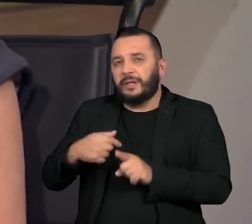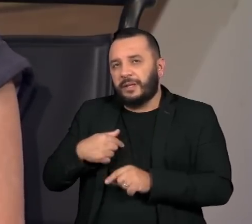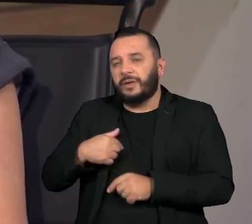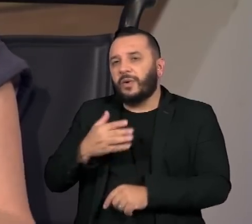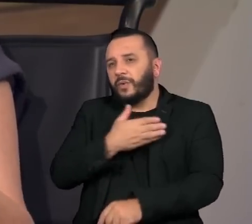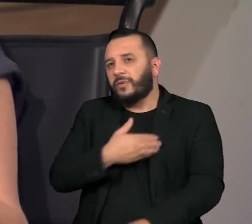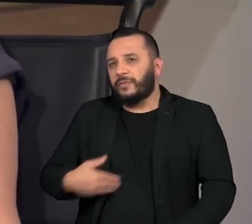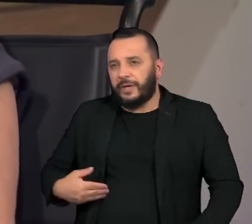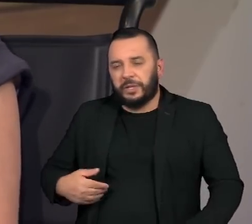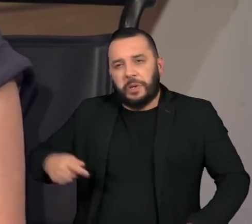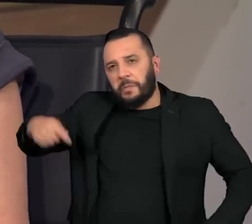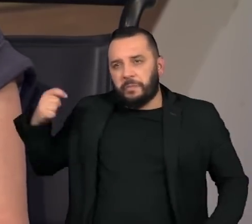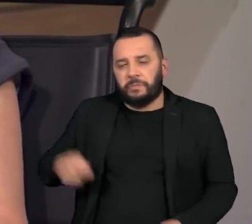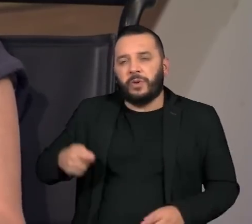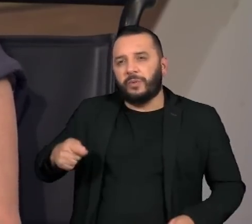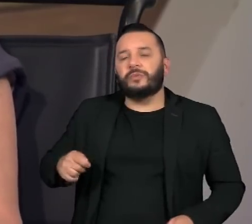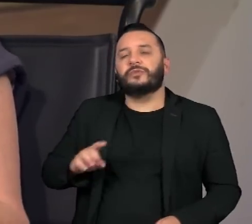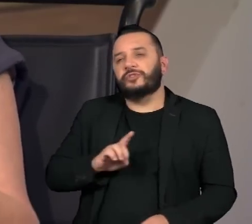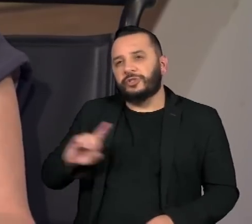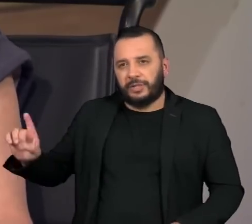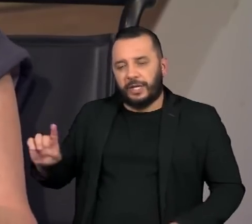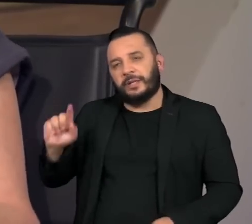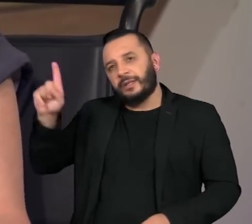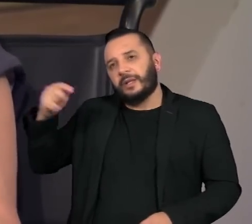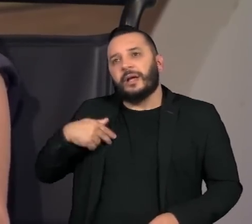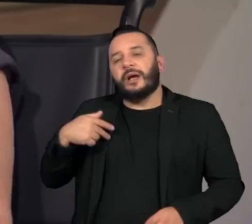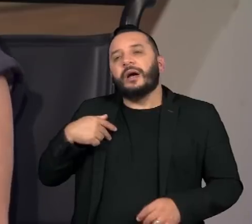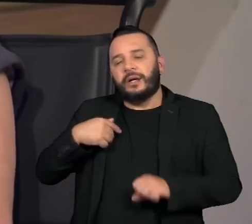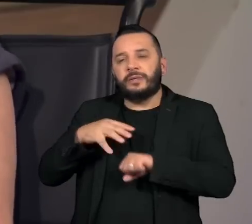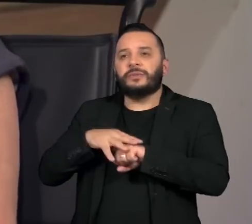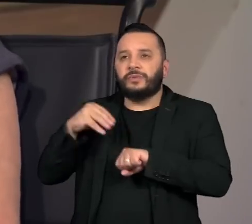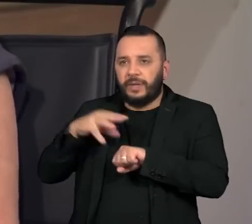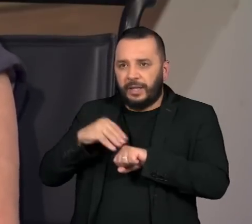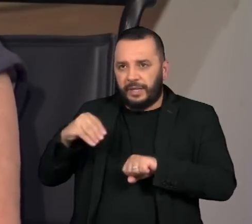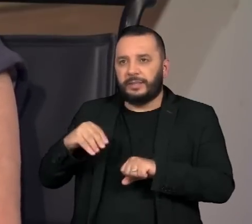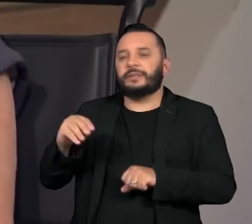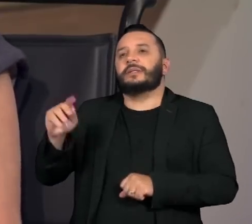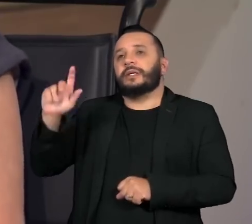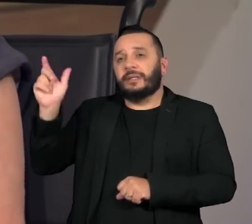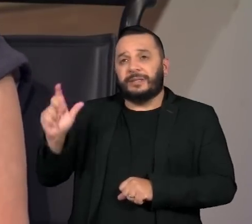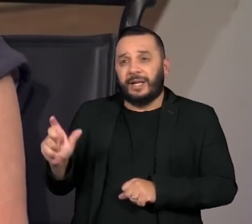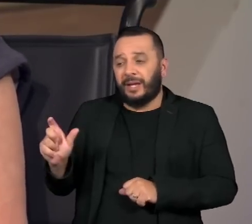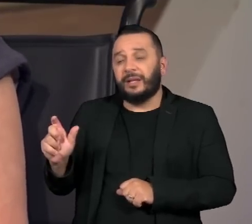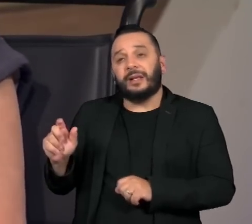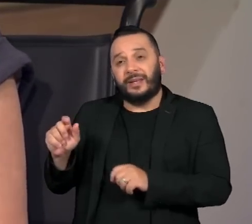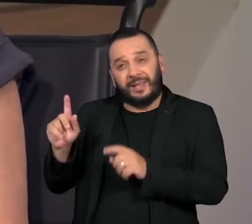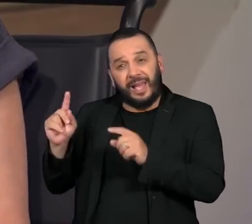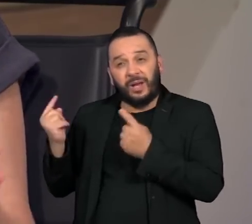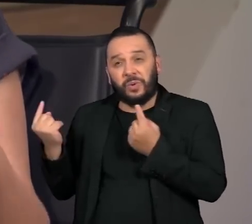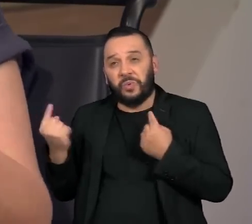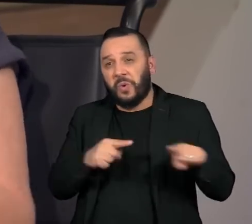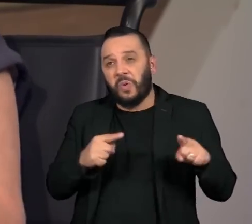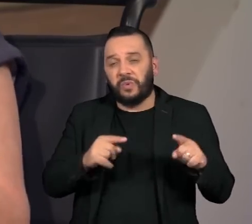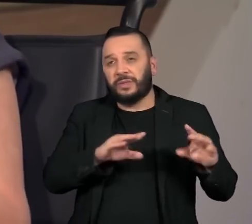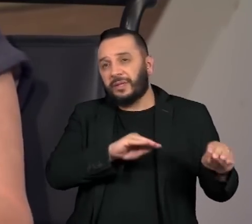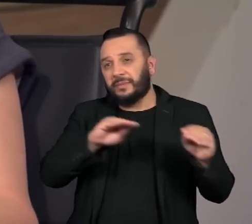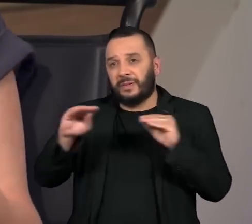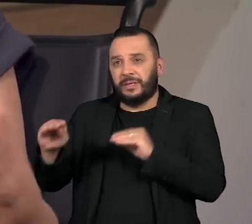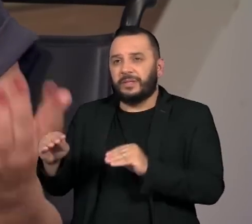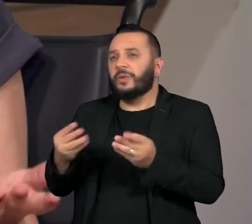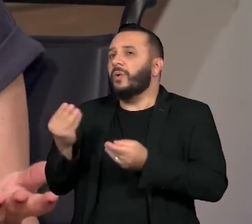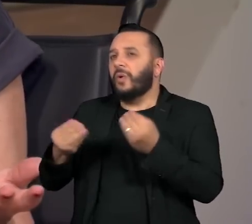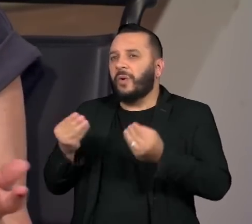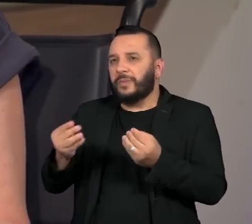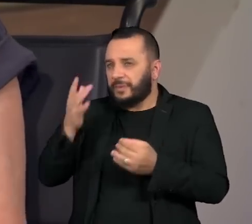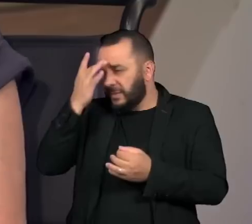extrema-direita na Suécia, na Itália, que, por exemplo, tem políticas anti-imigrantes. Como é que isso vai ficar? Eles vão devolver essas pessoas?